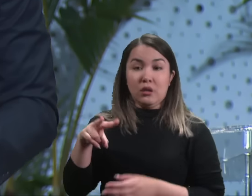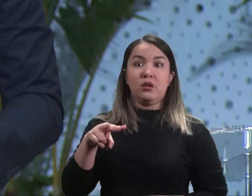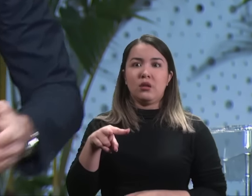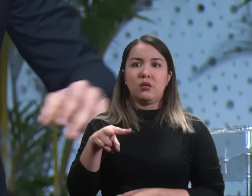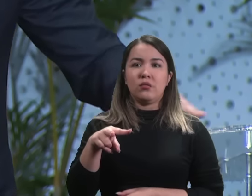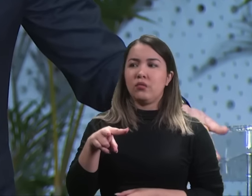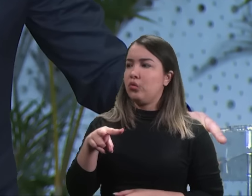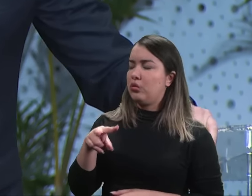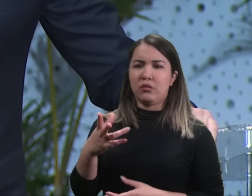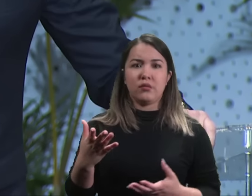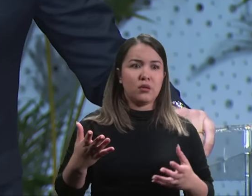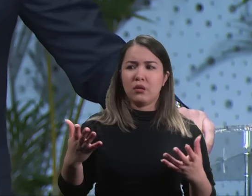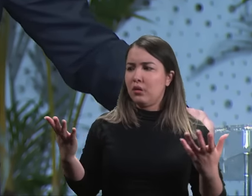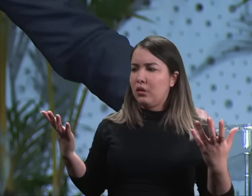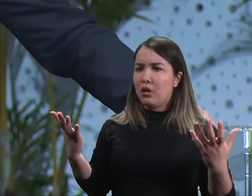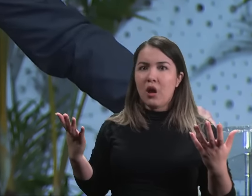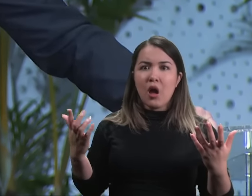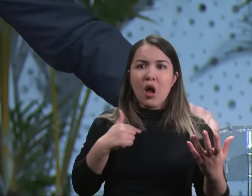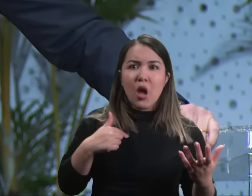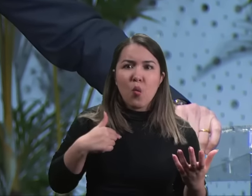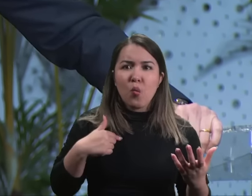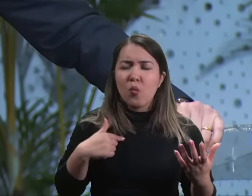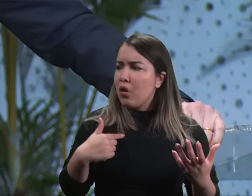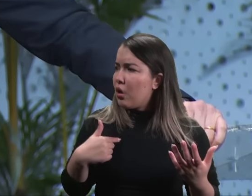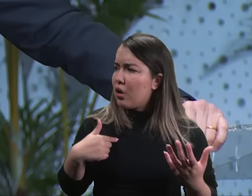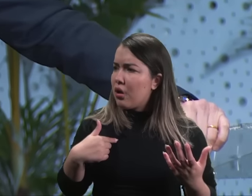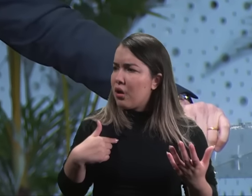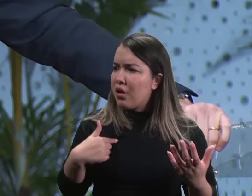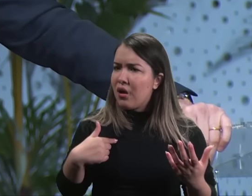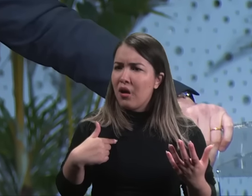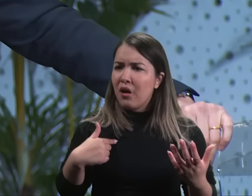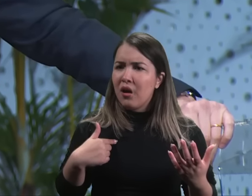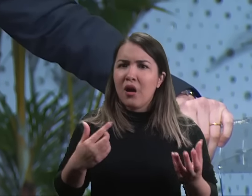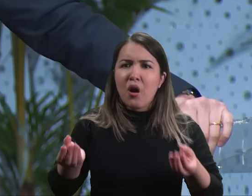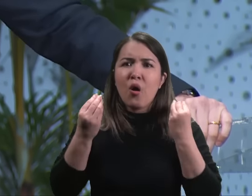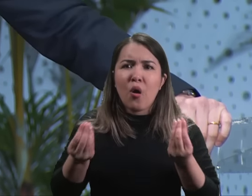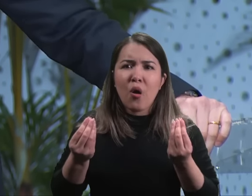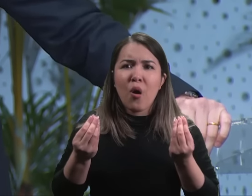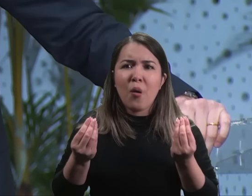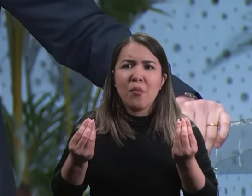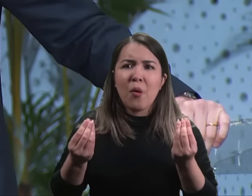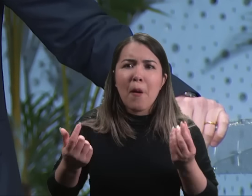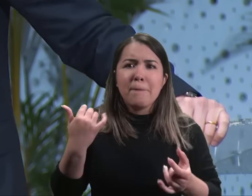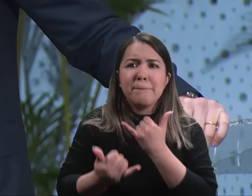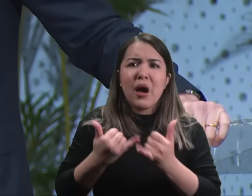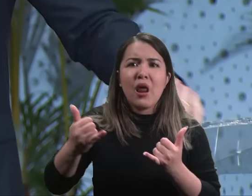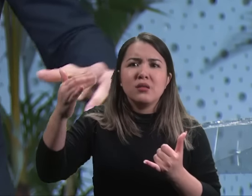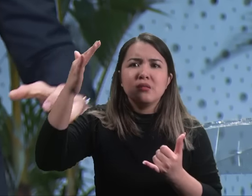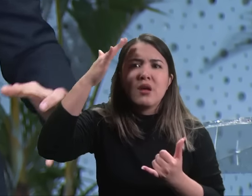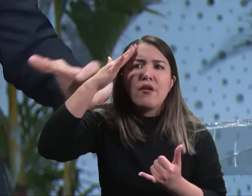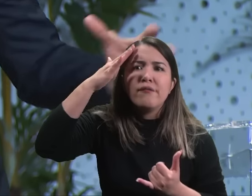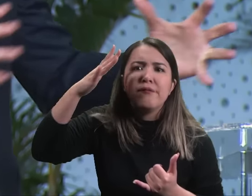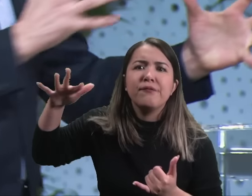si e disse assim eu eu eu como que fui tomado em visão e e eu vi os